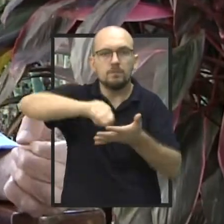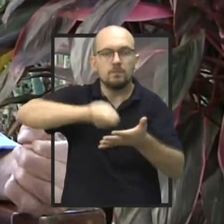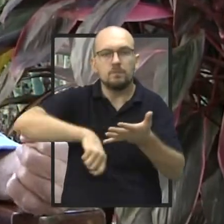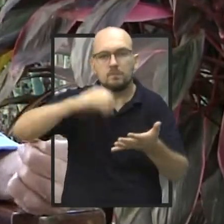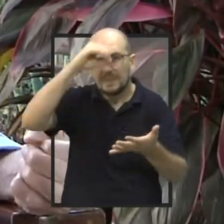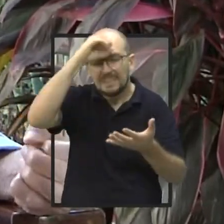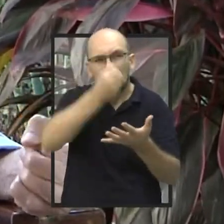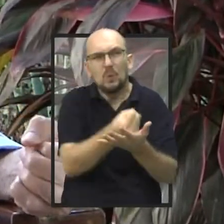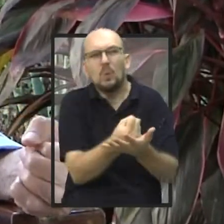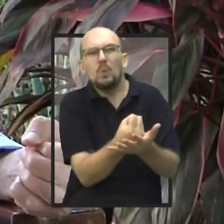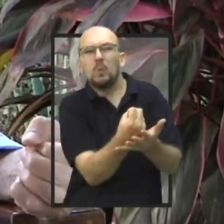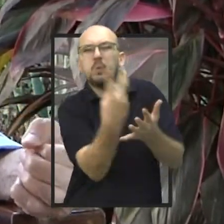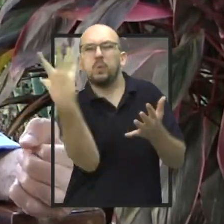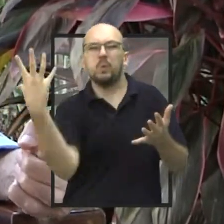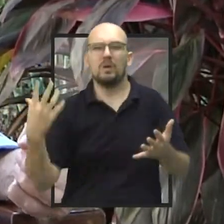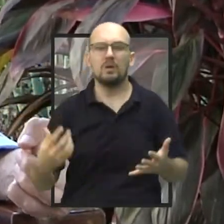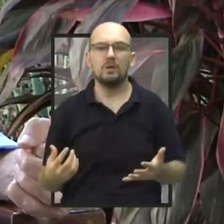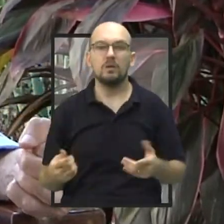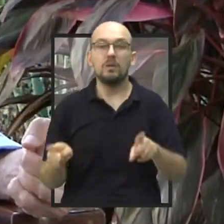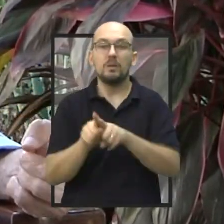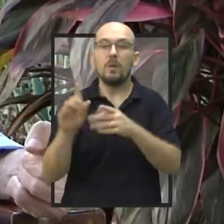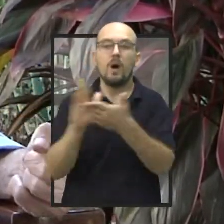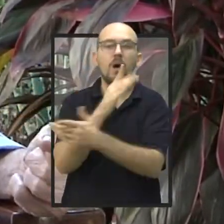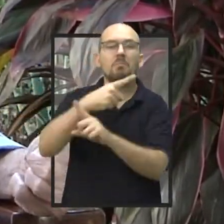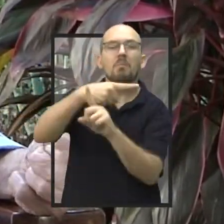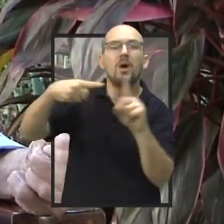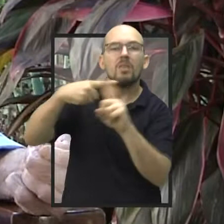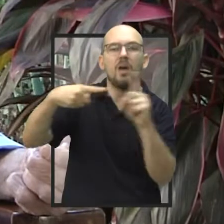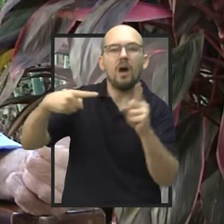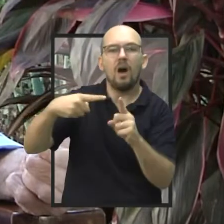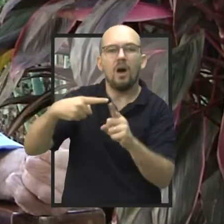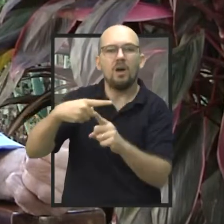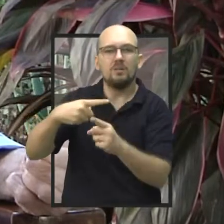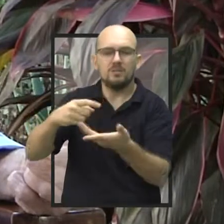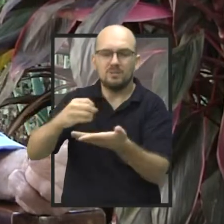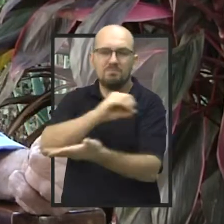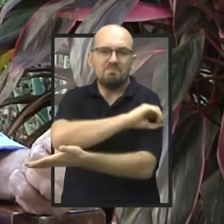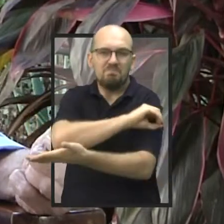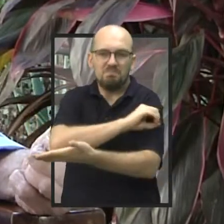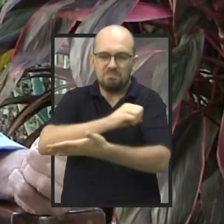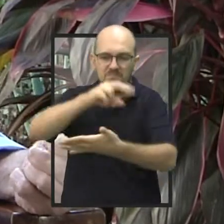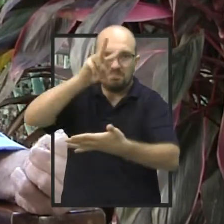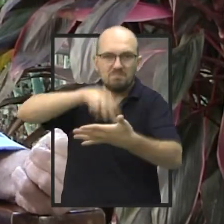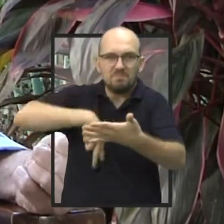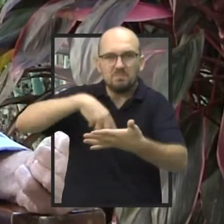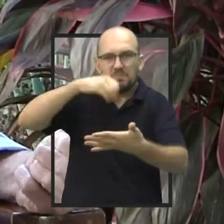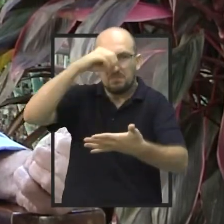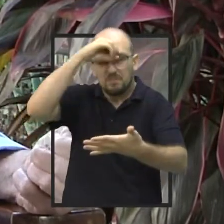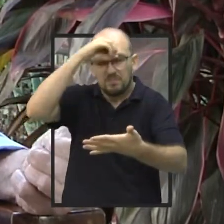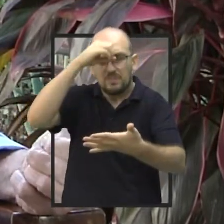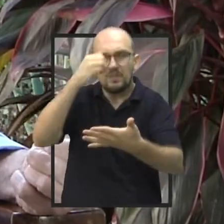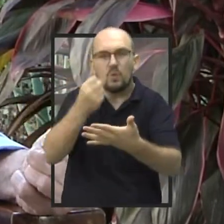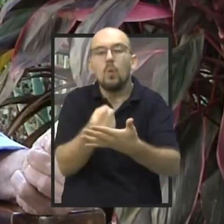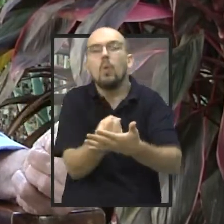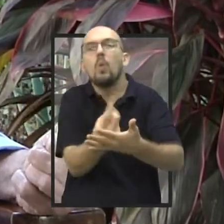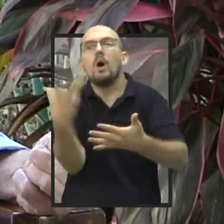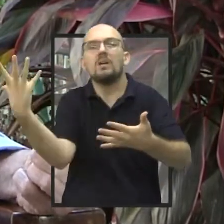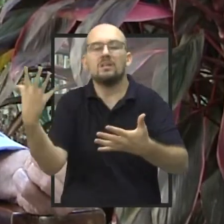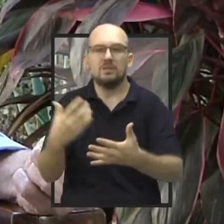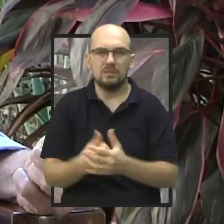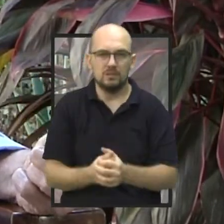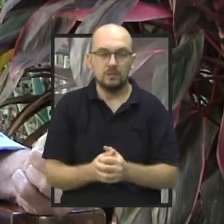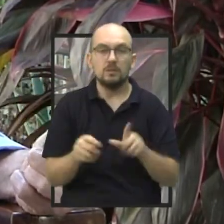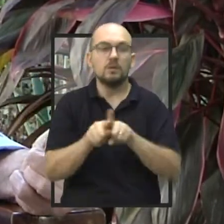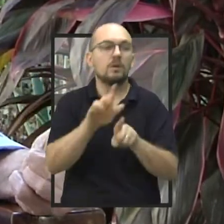índice chocante de semi-analfabetos, pelo índice das dificuldades da